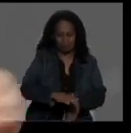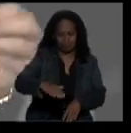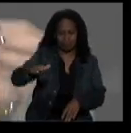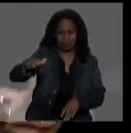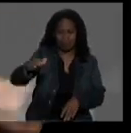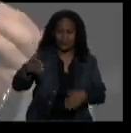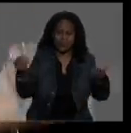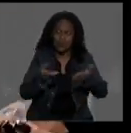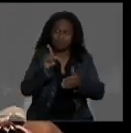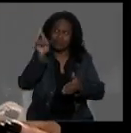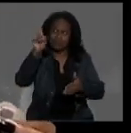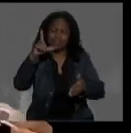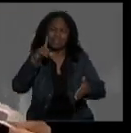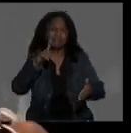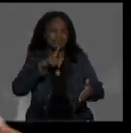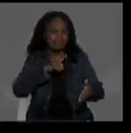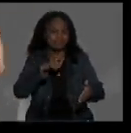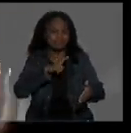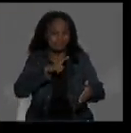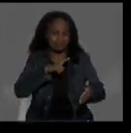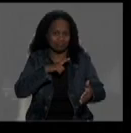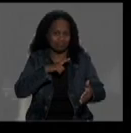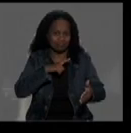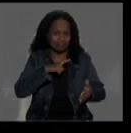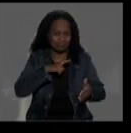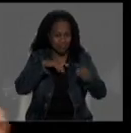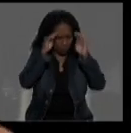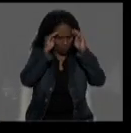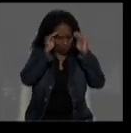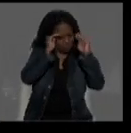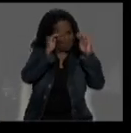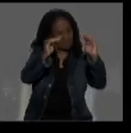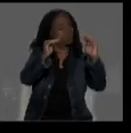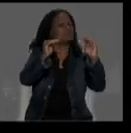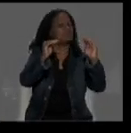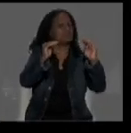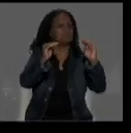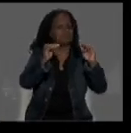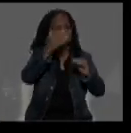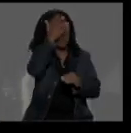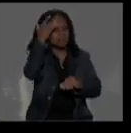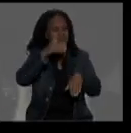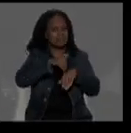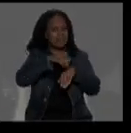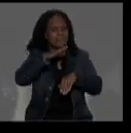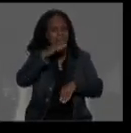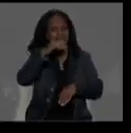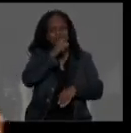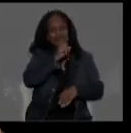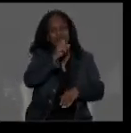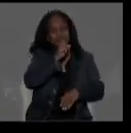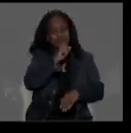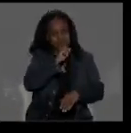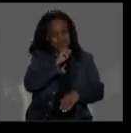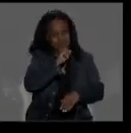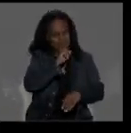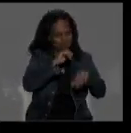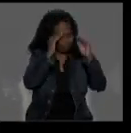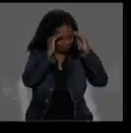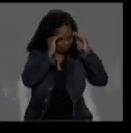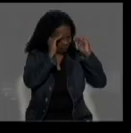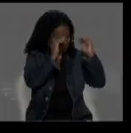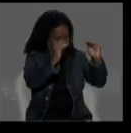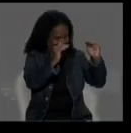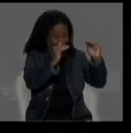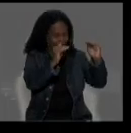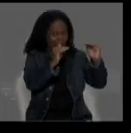E eles mantêm até hoje essa hierarquia, esse respeito aos mais velhos, né? Essa consideração aos